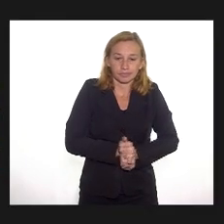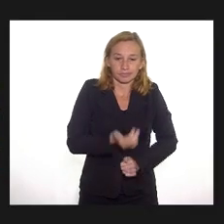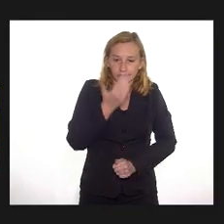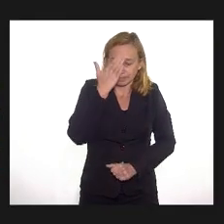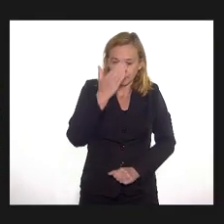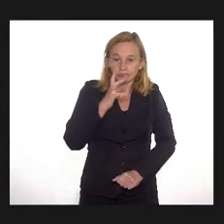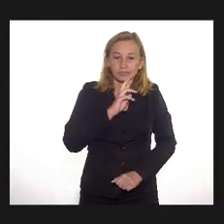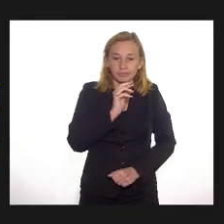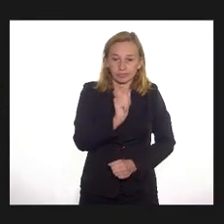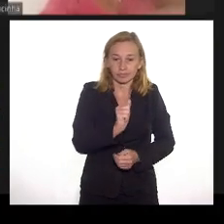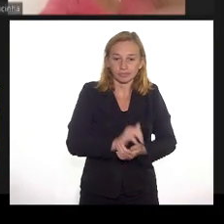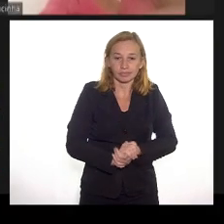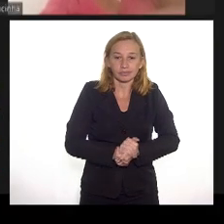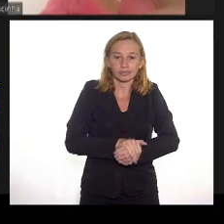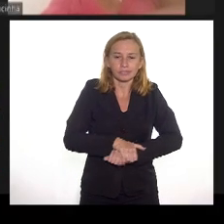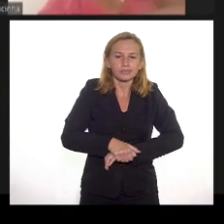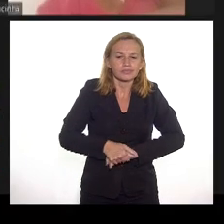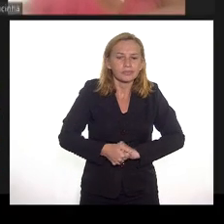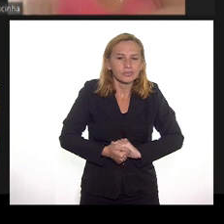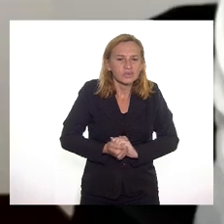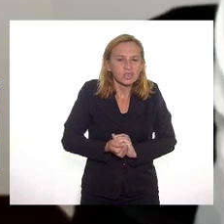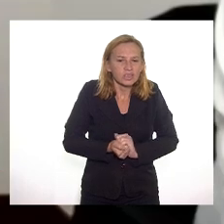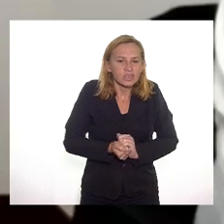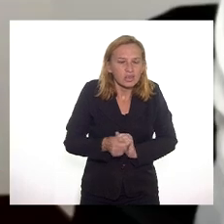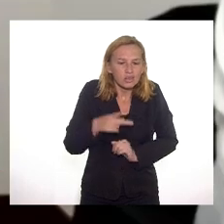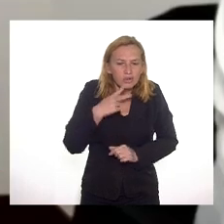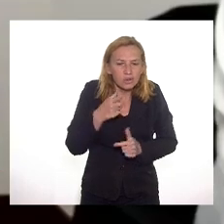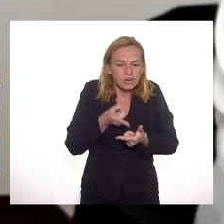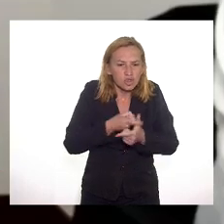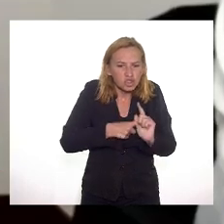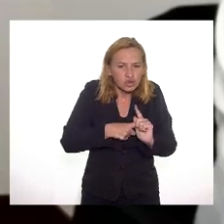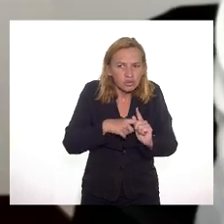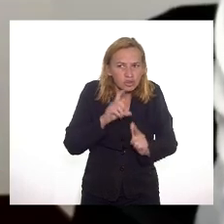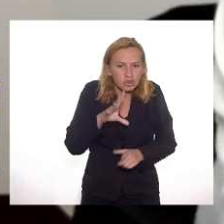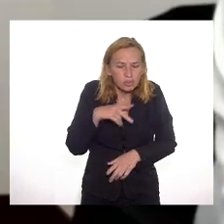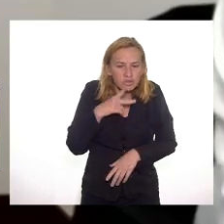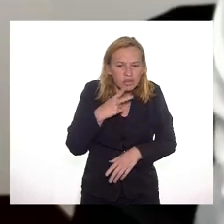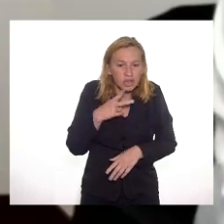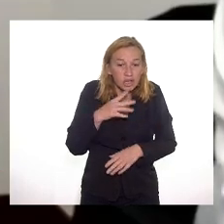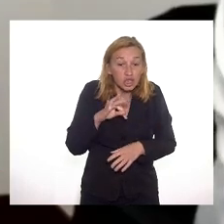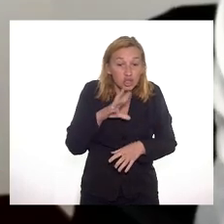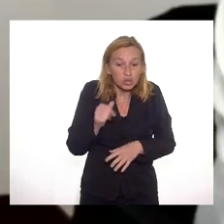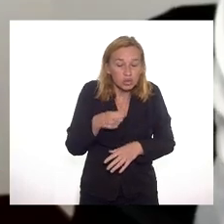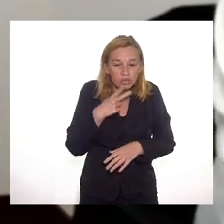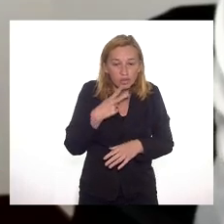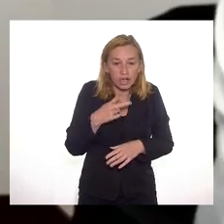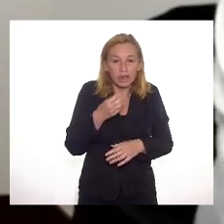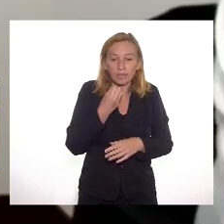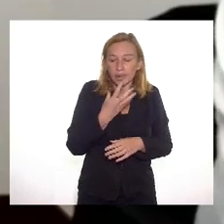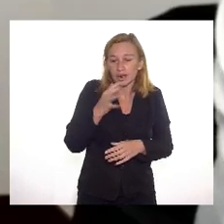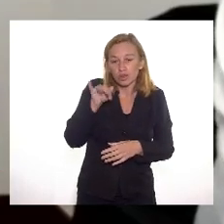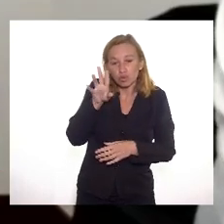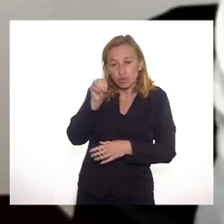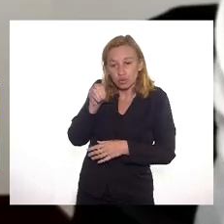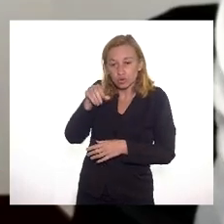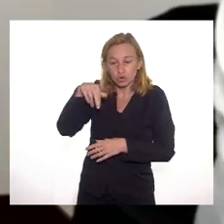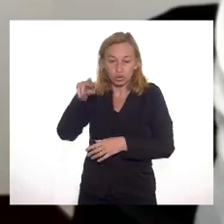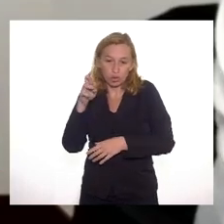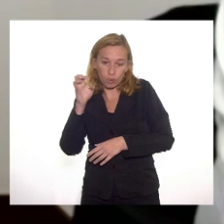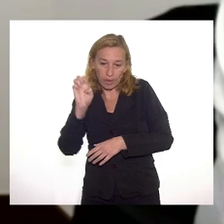Obrigado, Amorim. Alguém falou a respeito de dívida, só para dizer que todo mundo fala muito bem do fundo da Noruega, que